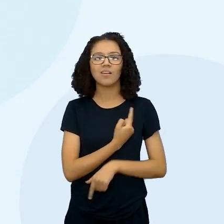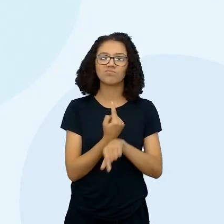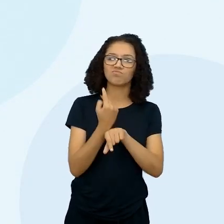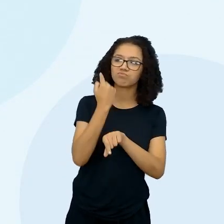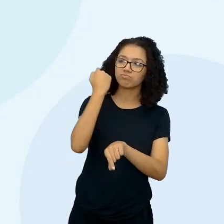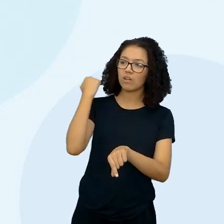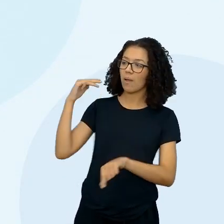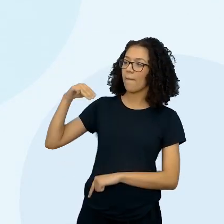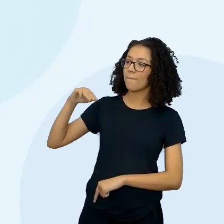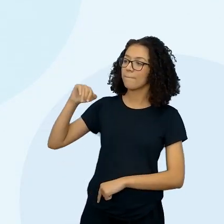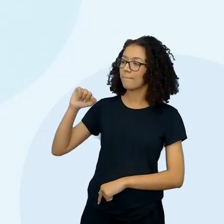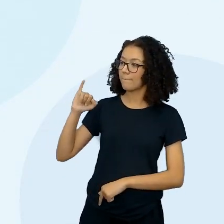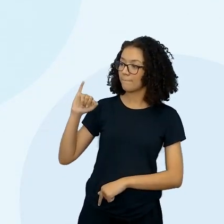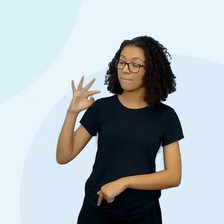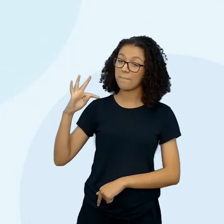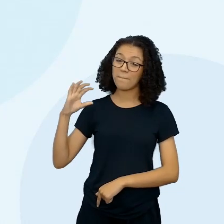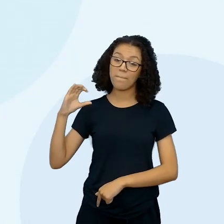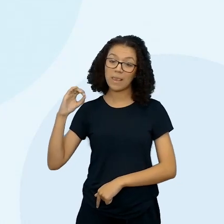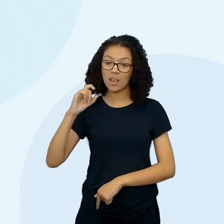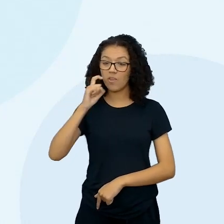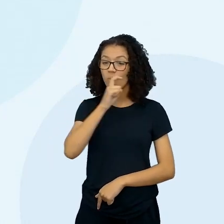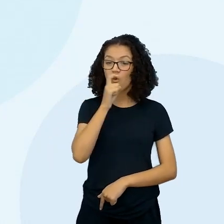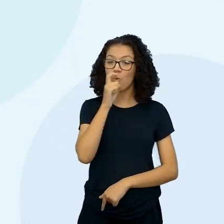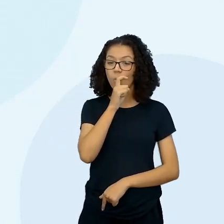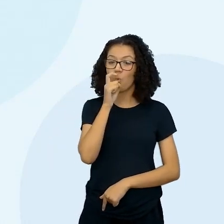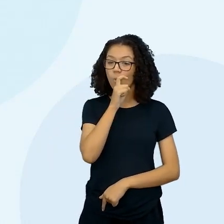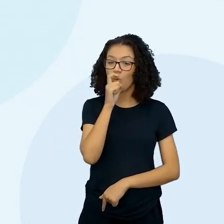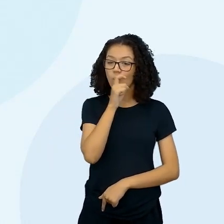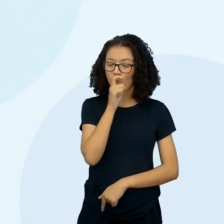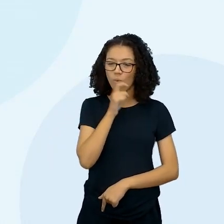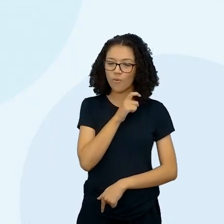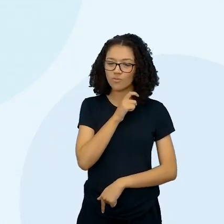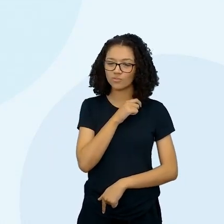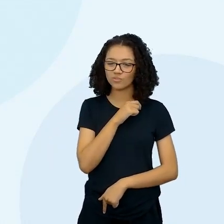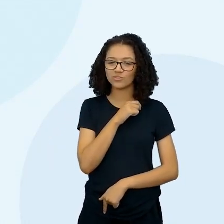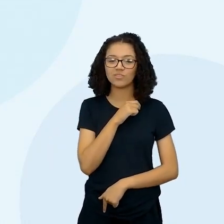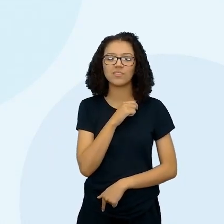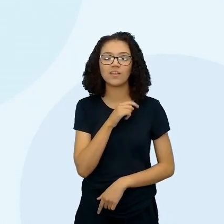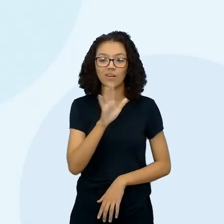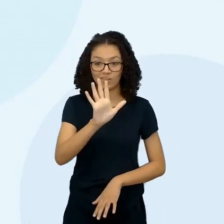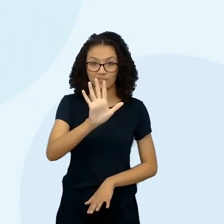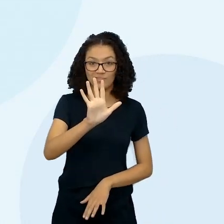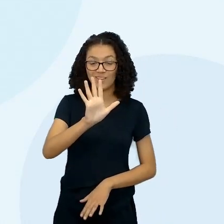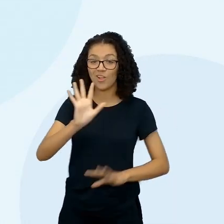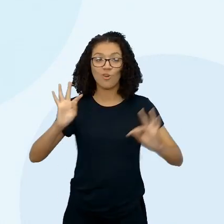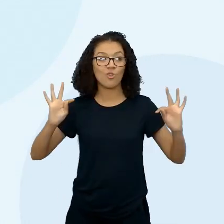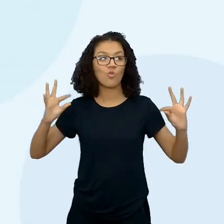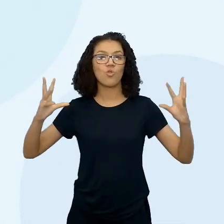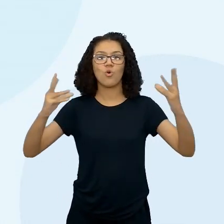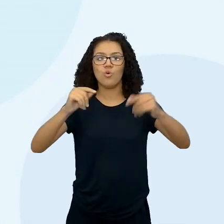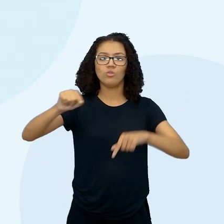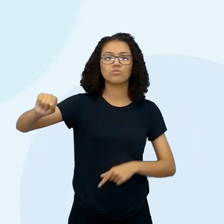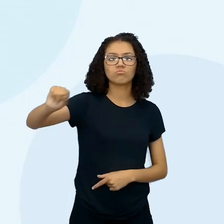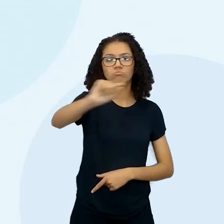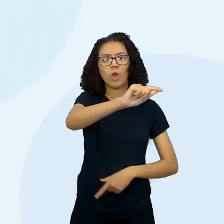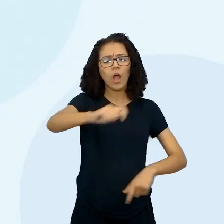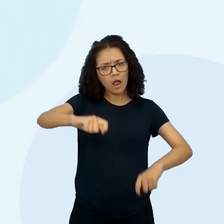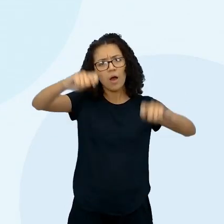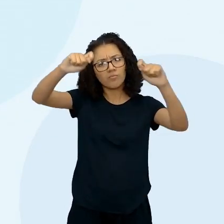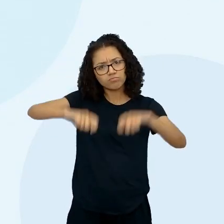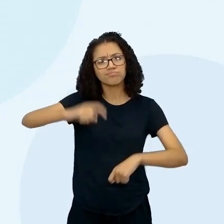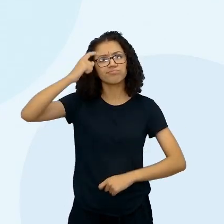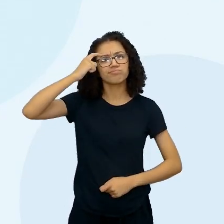os mitos relacionados à criatividade. Porque todo mundo pode ser e de fato é criativo